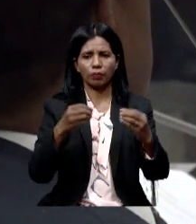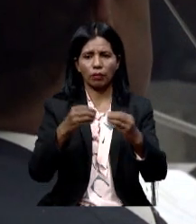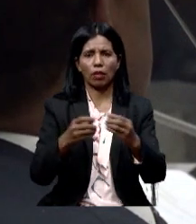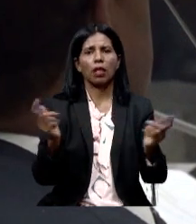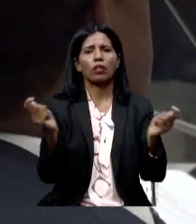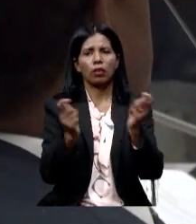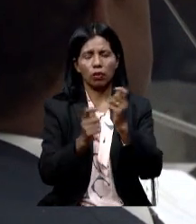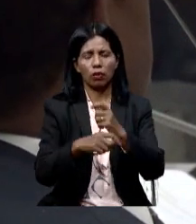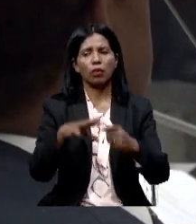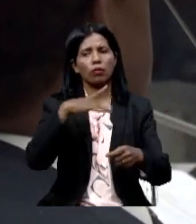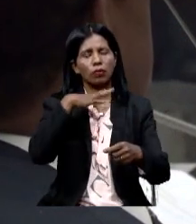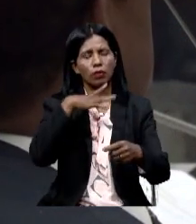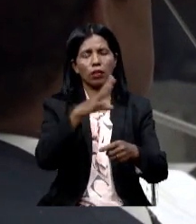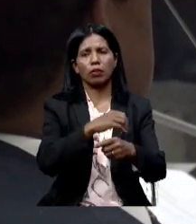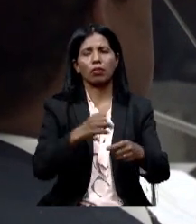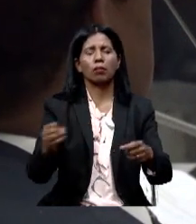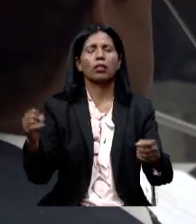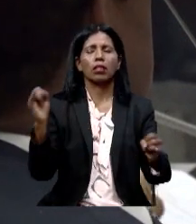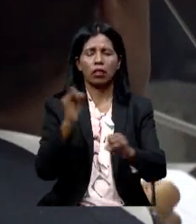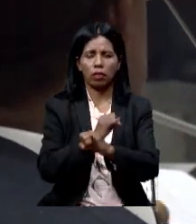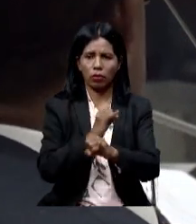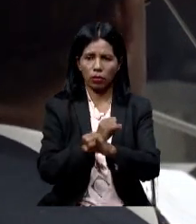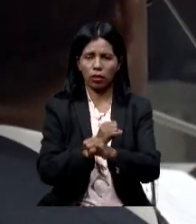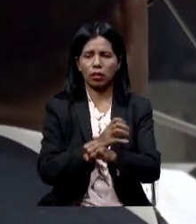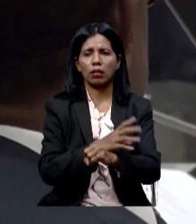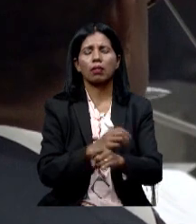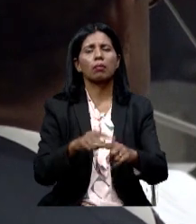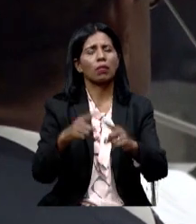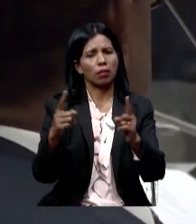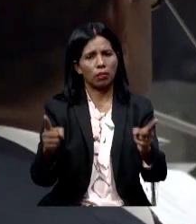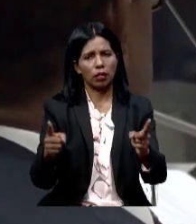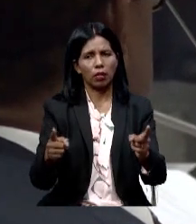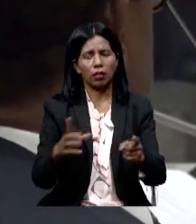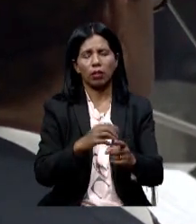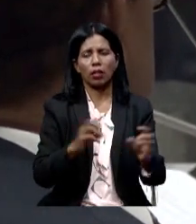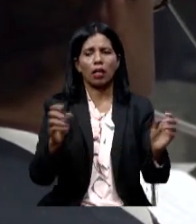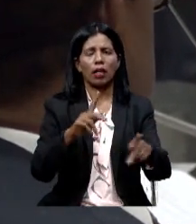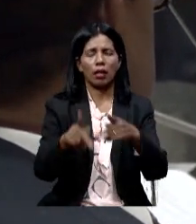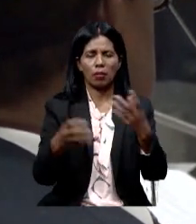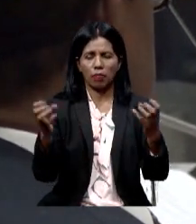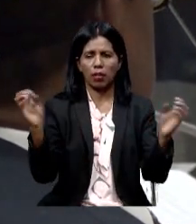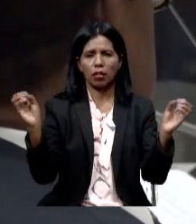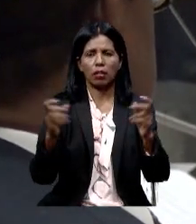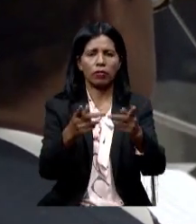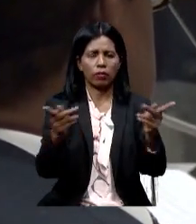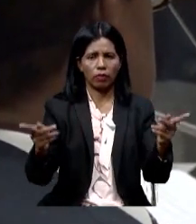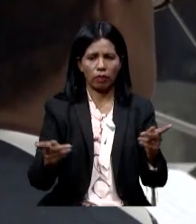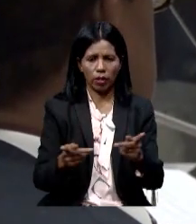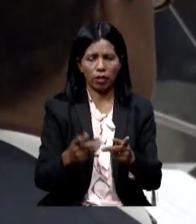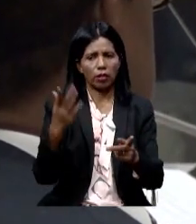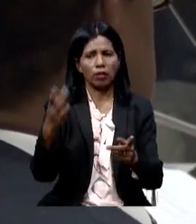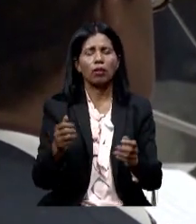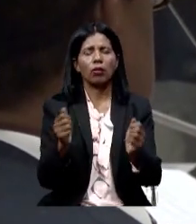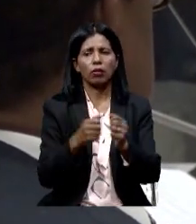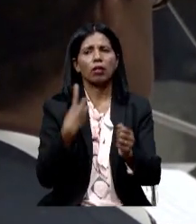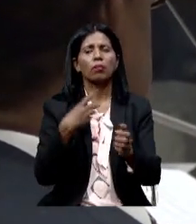transforma lixo nessa indústria de lixo. Então, há o acordo, mas depois há desentendimento de Raine. A hoje nem